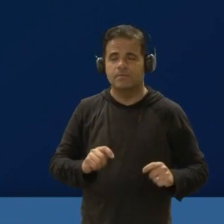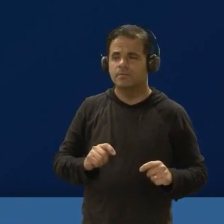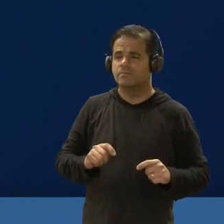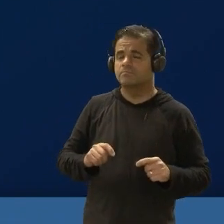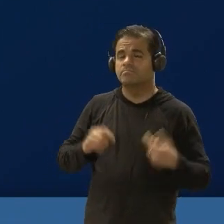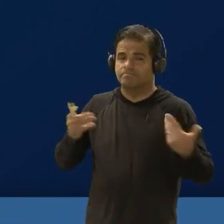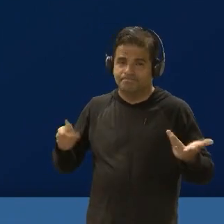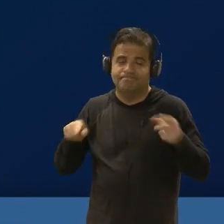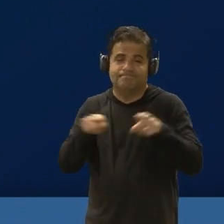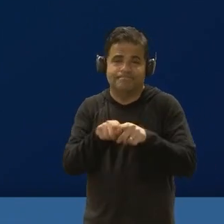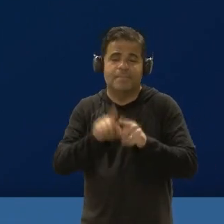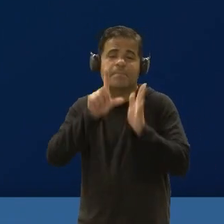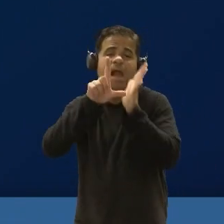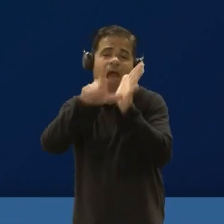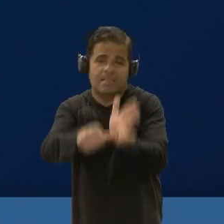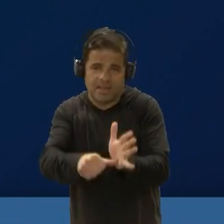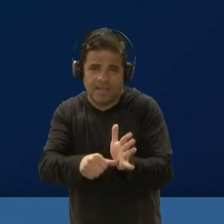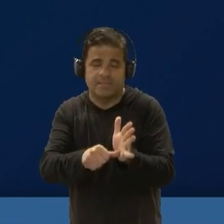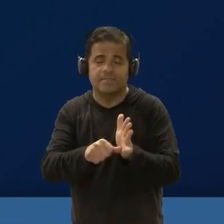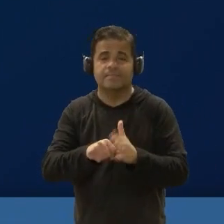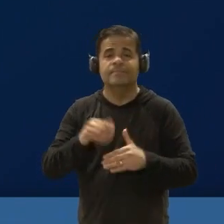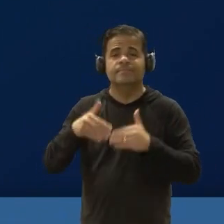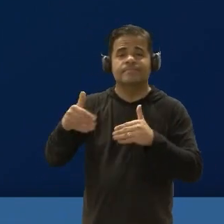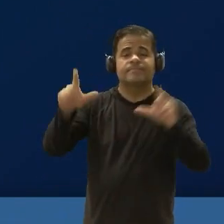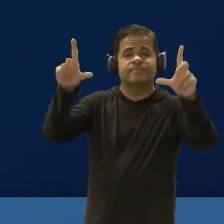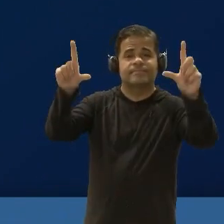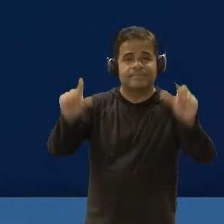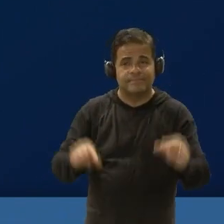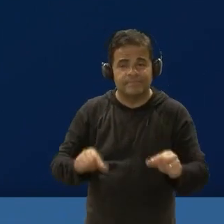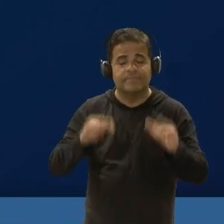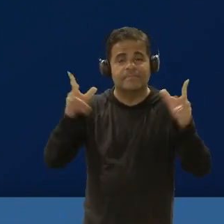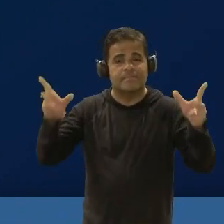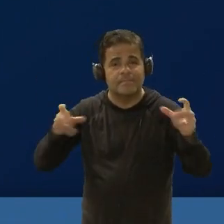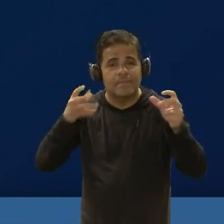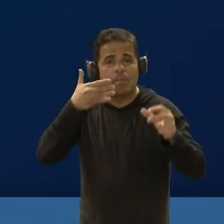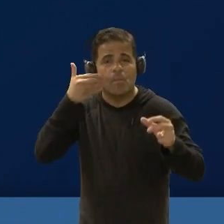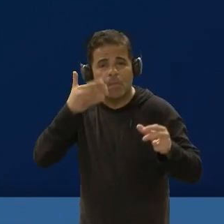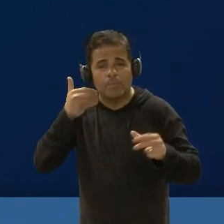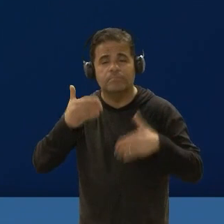além disso, elas atrasam e diminuem